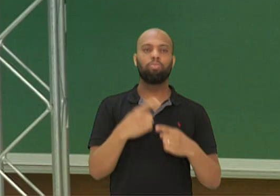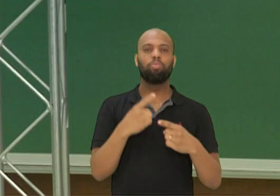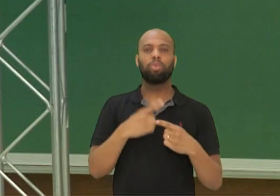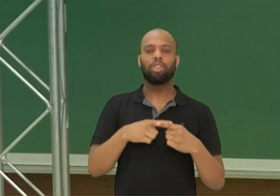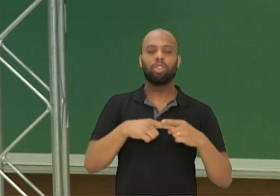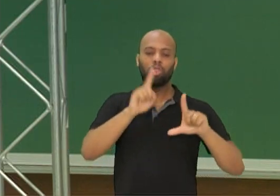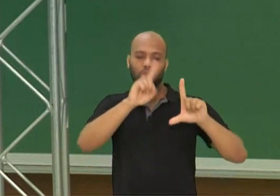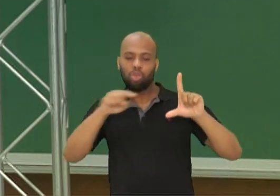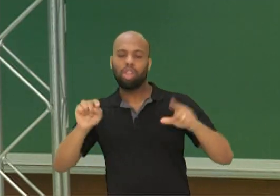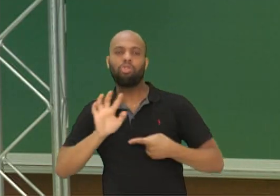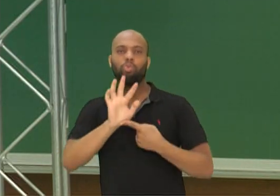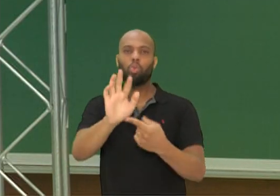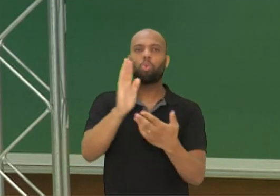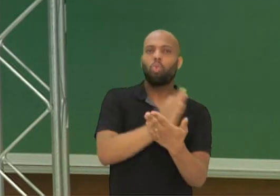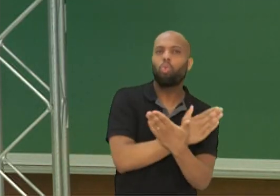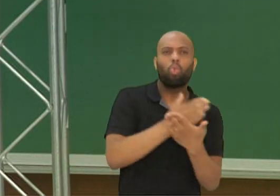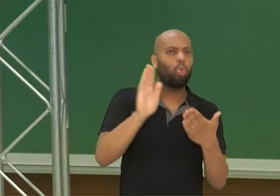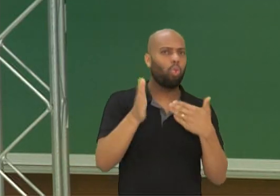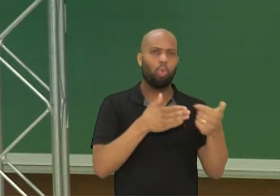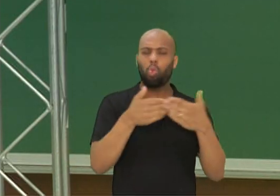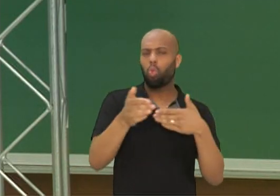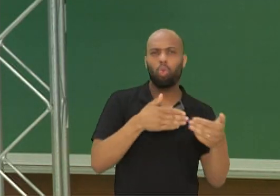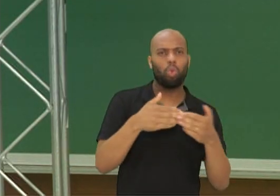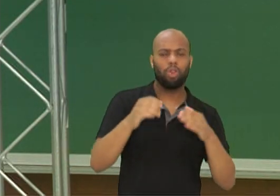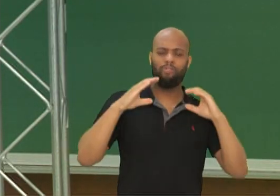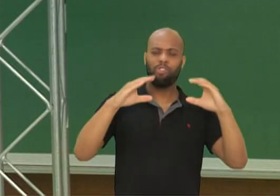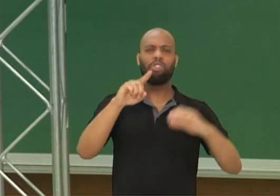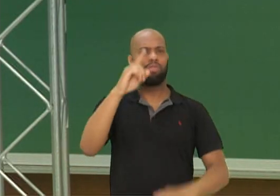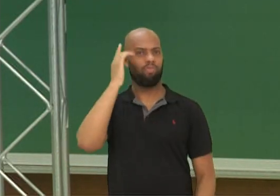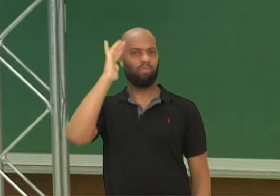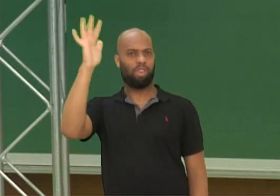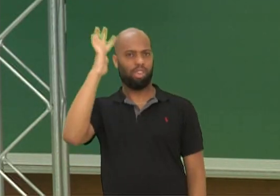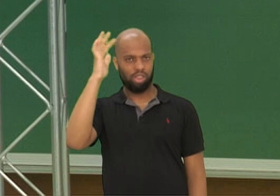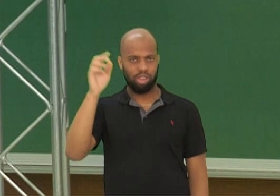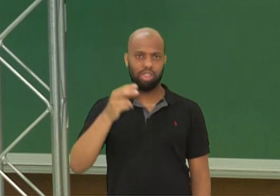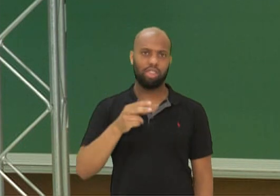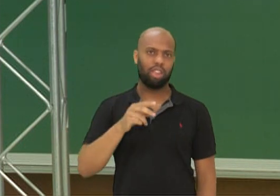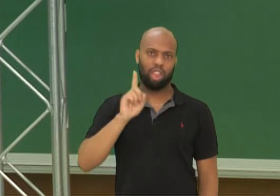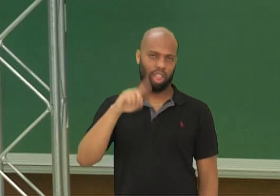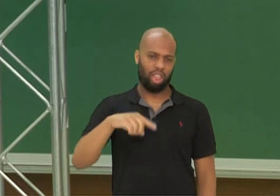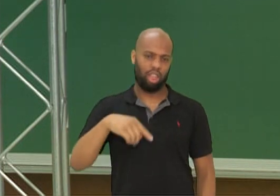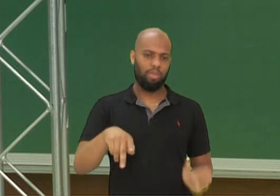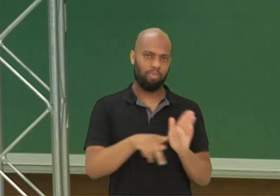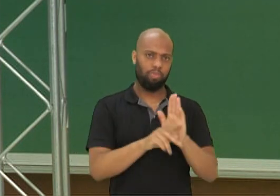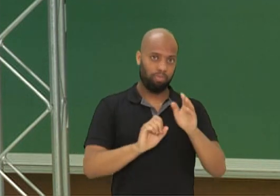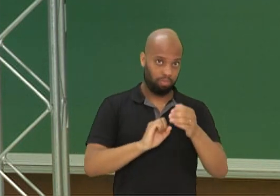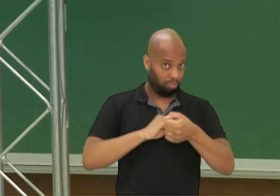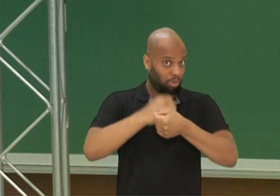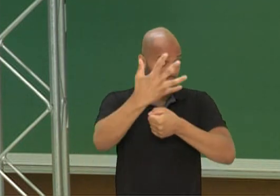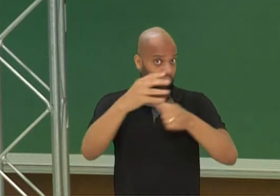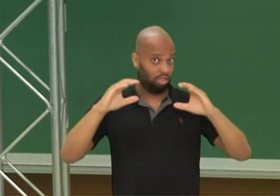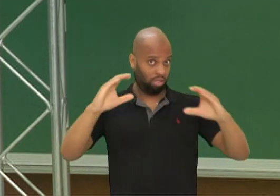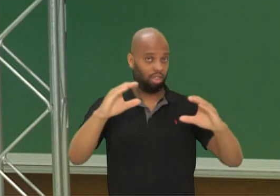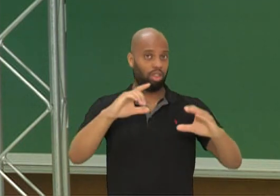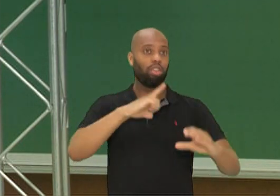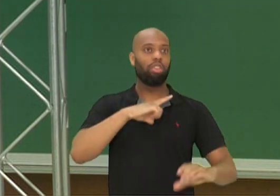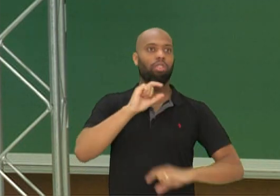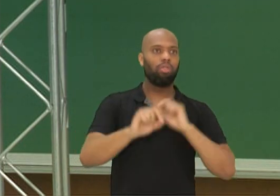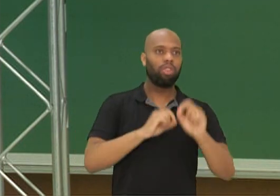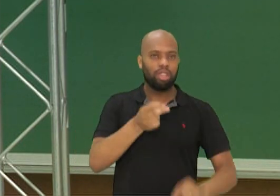que qualquer função que você imagine, sendo ela função exponencial, ela sempre